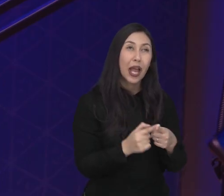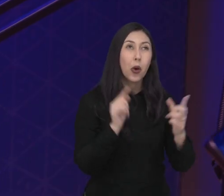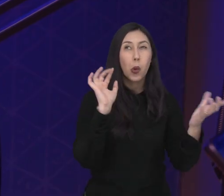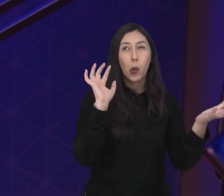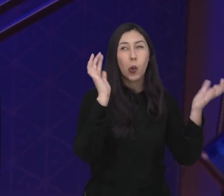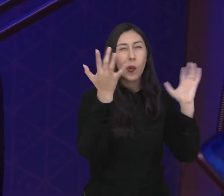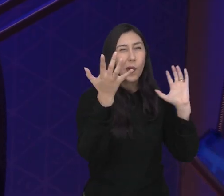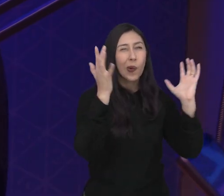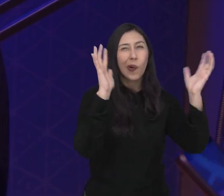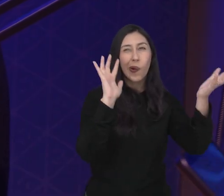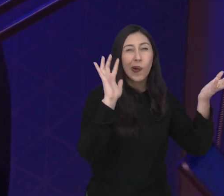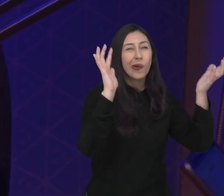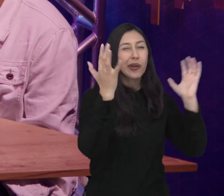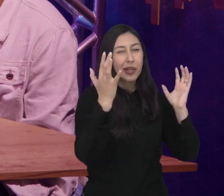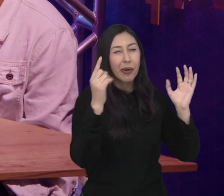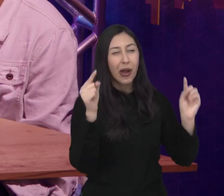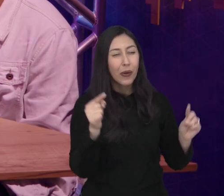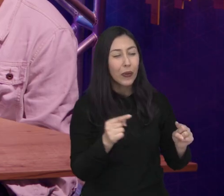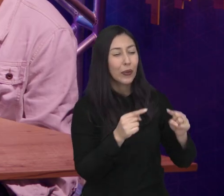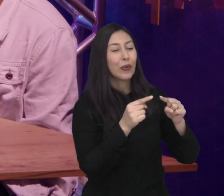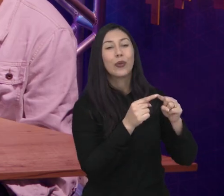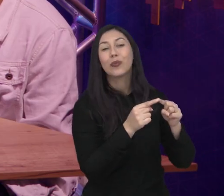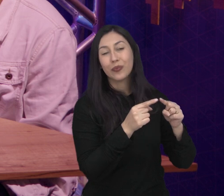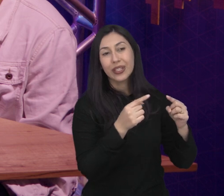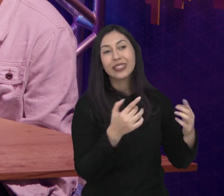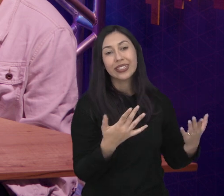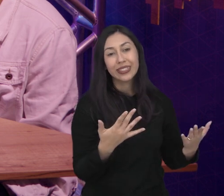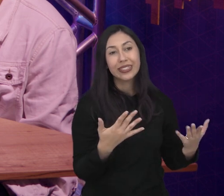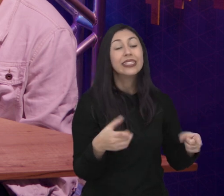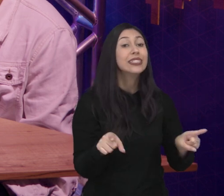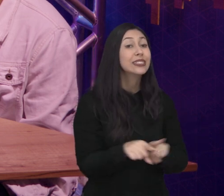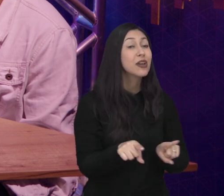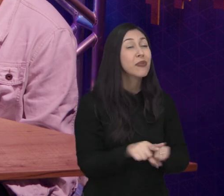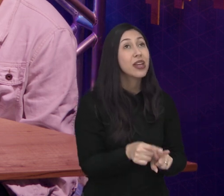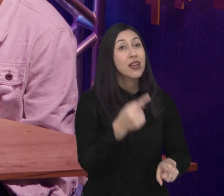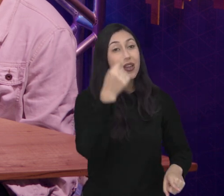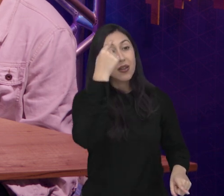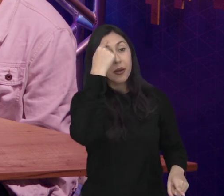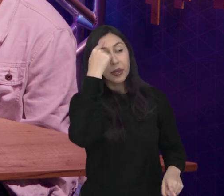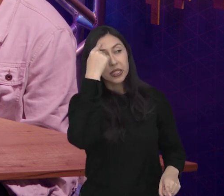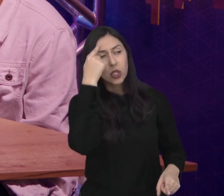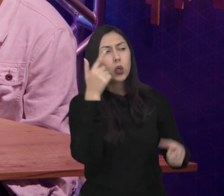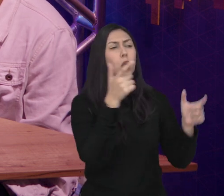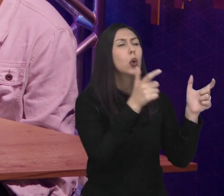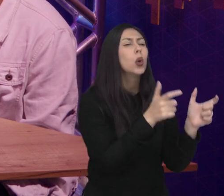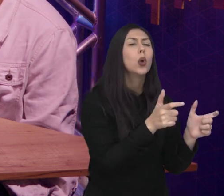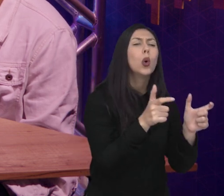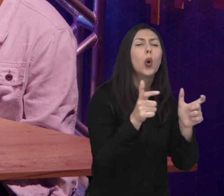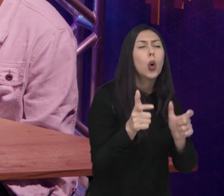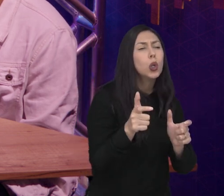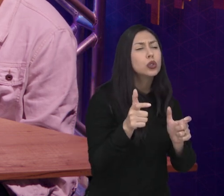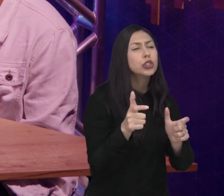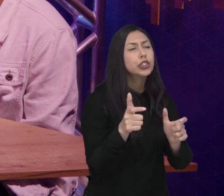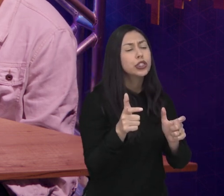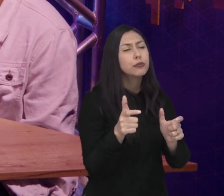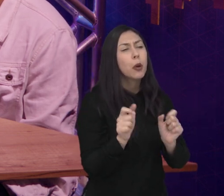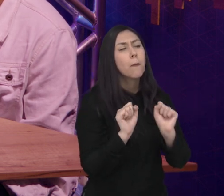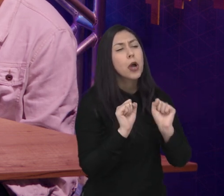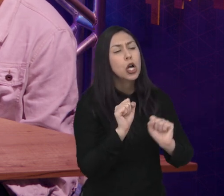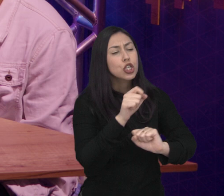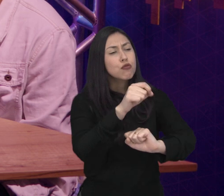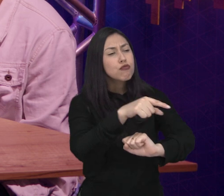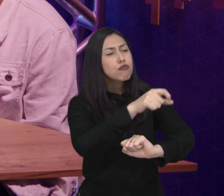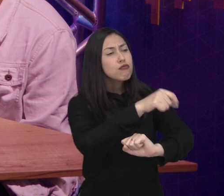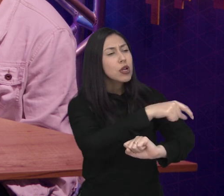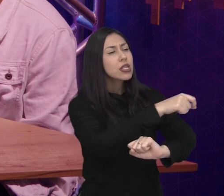temperatura, né? Então esses né, imigrantes vieram para o Brasil também pensando em qual região talvez eles